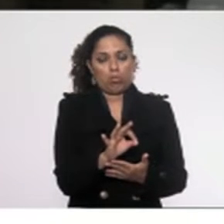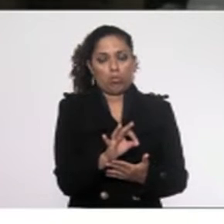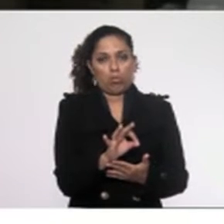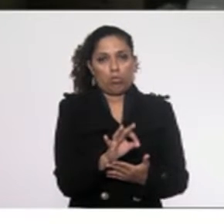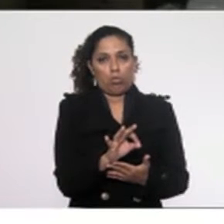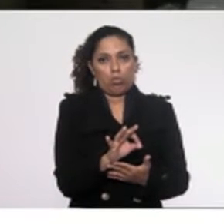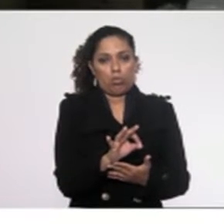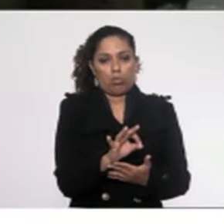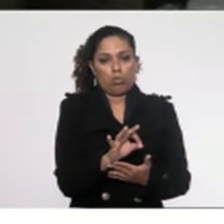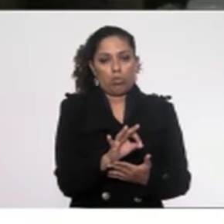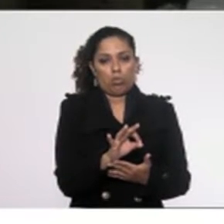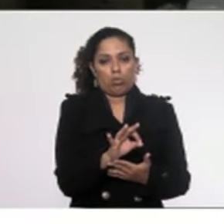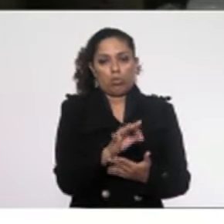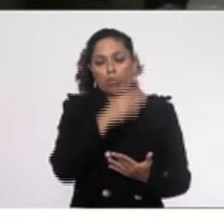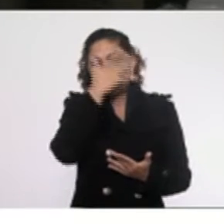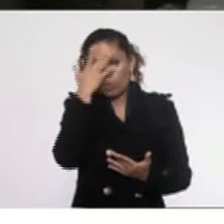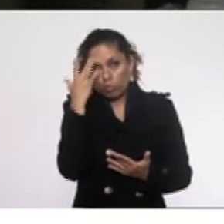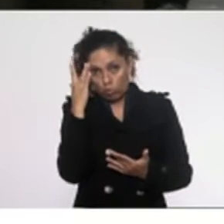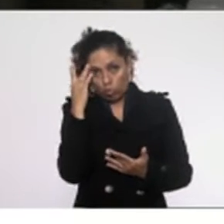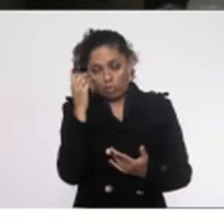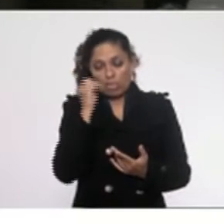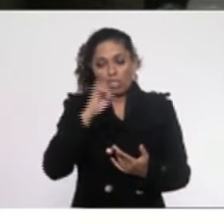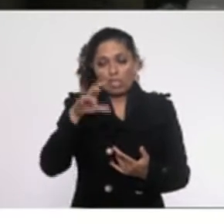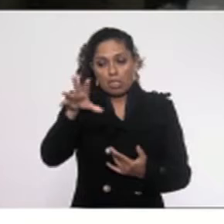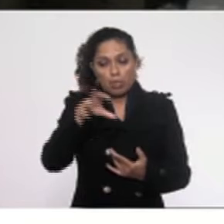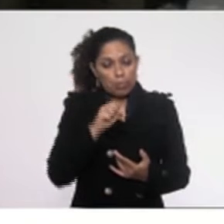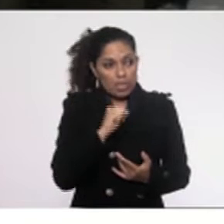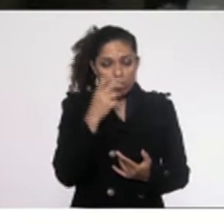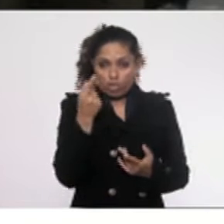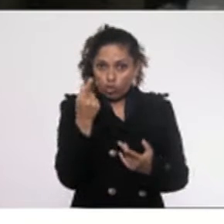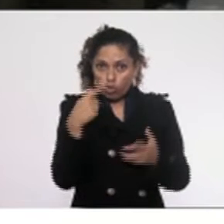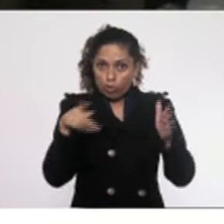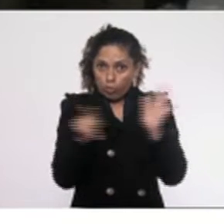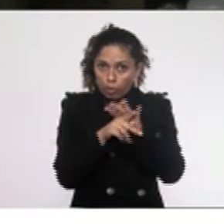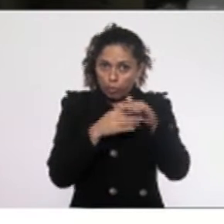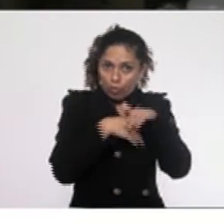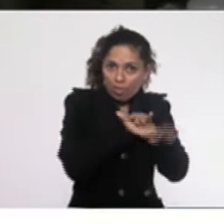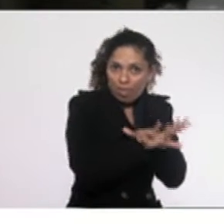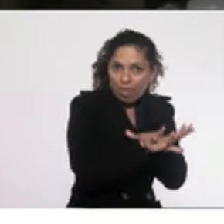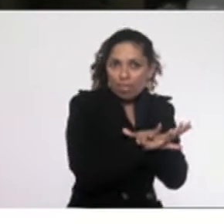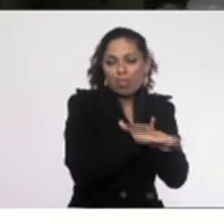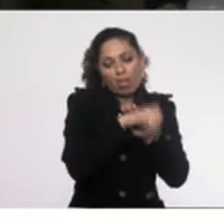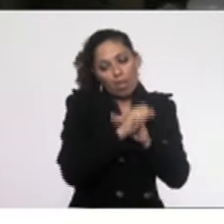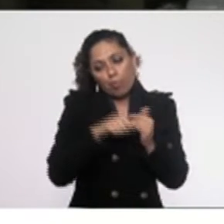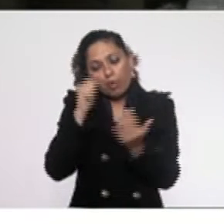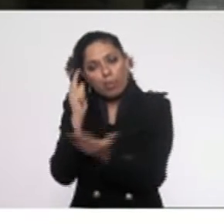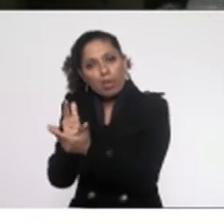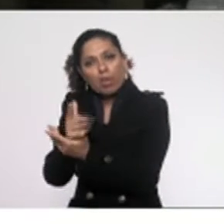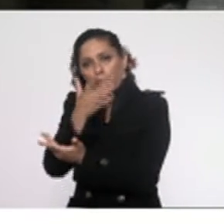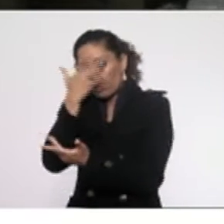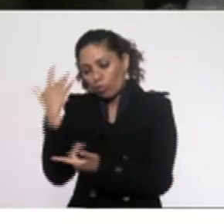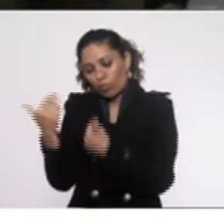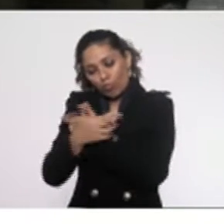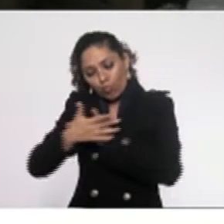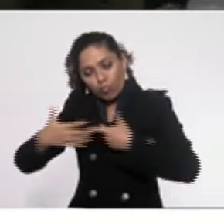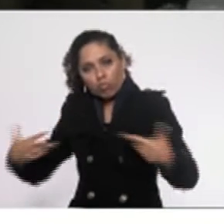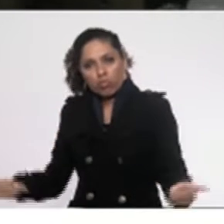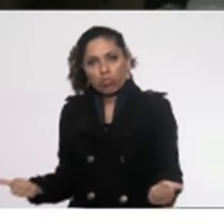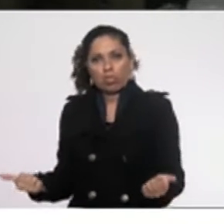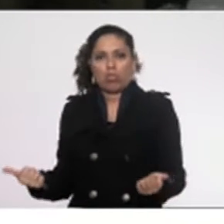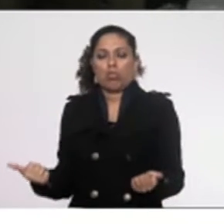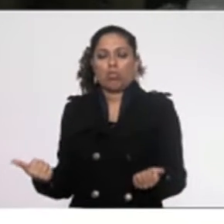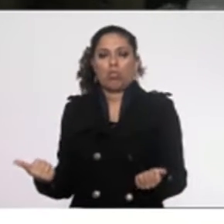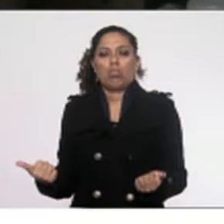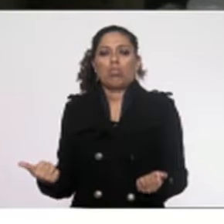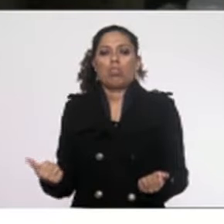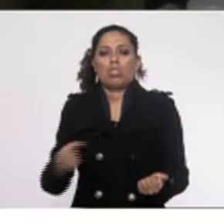em pessoal, porque sempre que ele capitaliza do Tesouro, é despesa de pessoal. Tá?